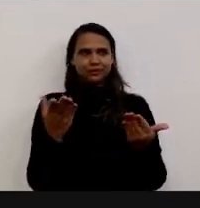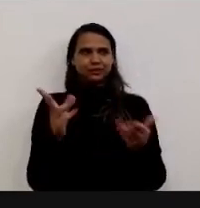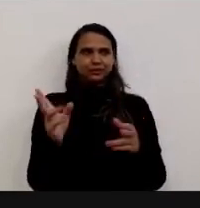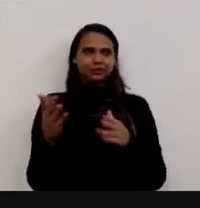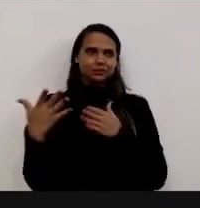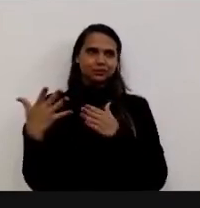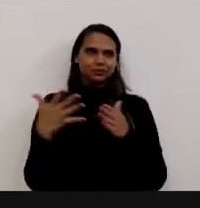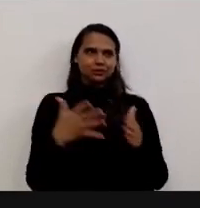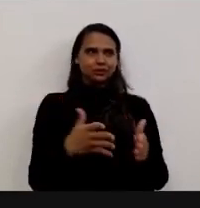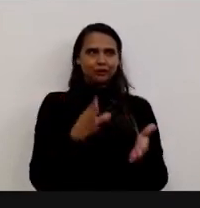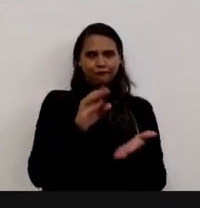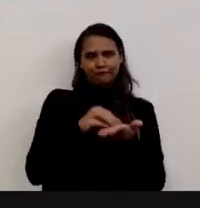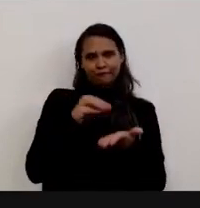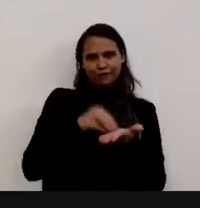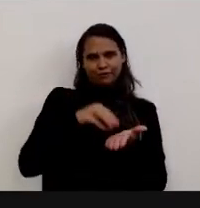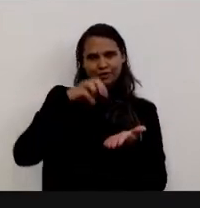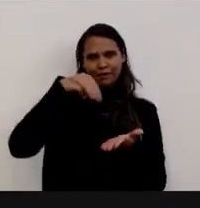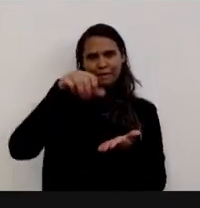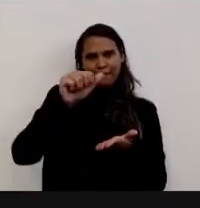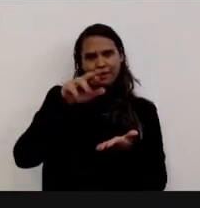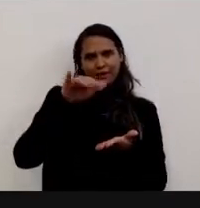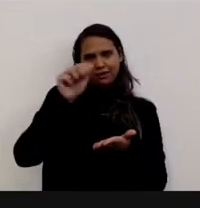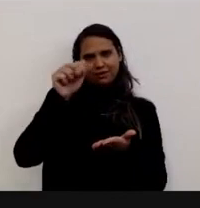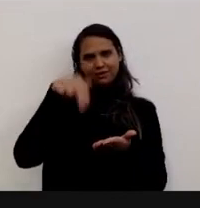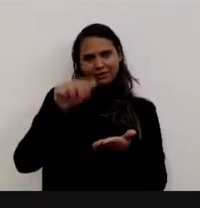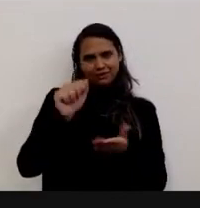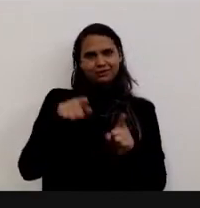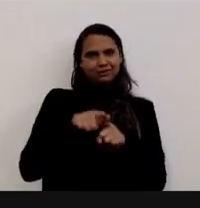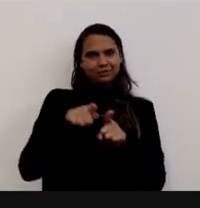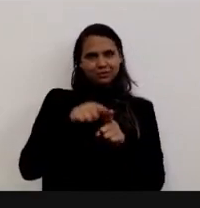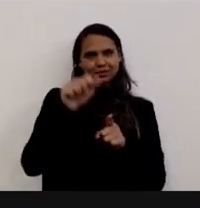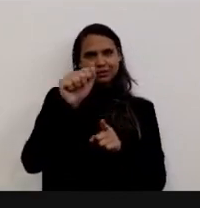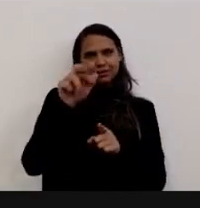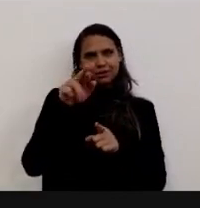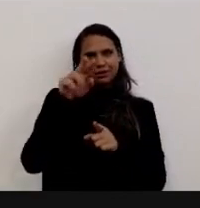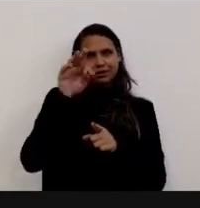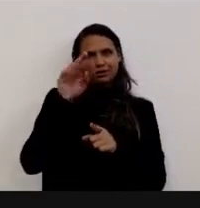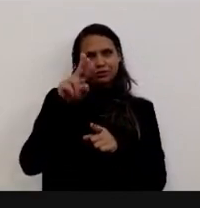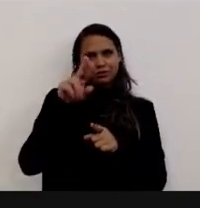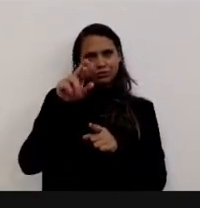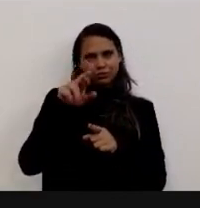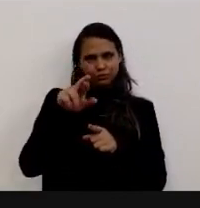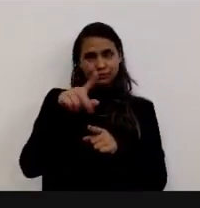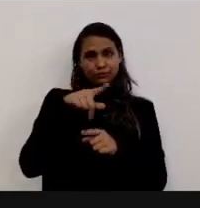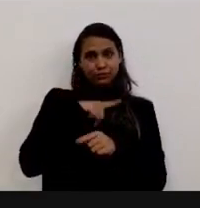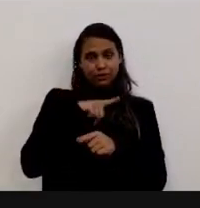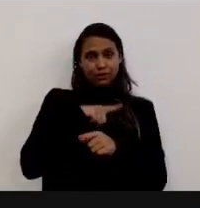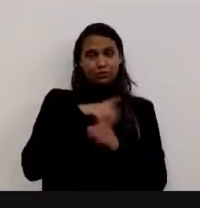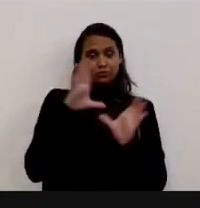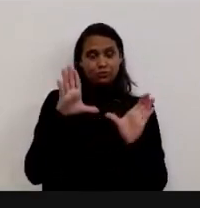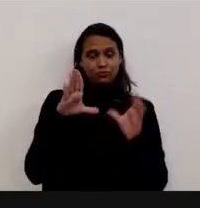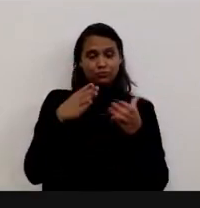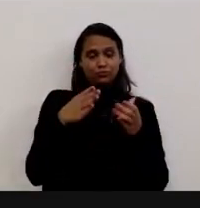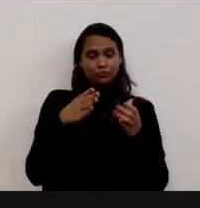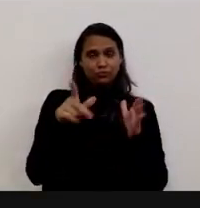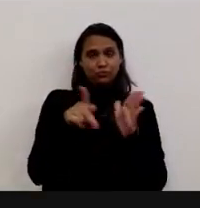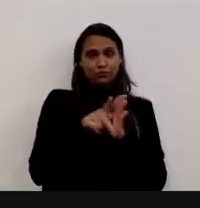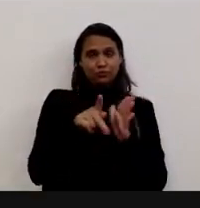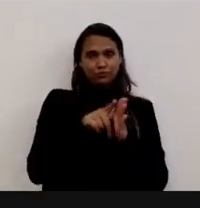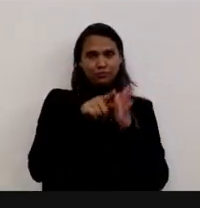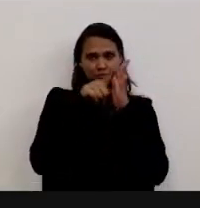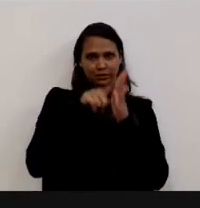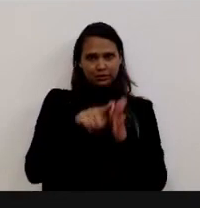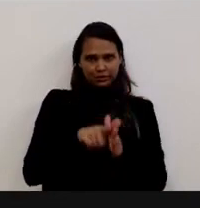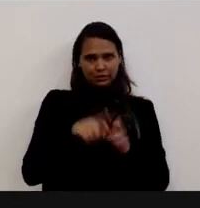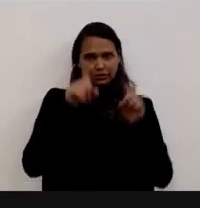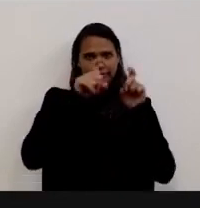não a Mariana nem o Arthur, mas já ficam convidados, porque nós temos um grupo de pesquisa denominado Ciência de Dados e Métodos